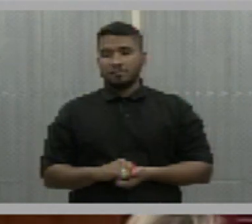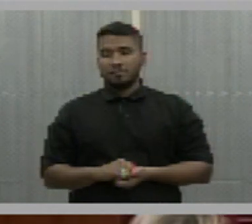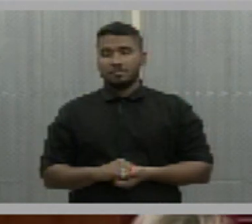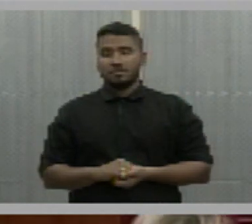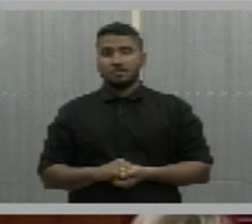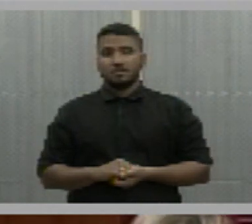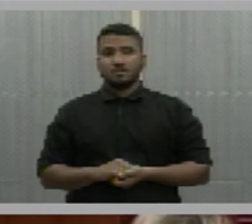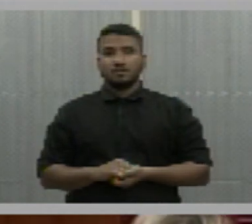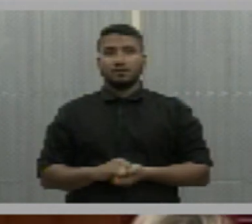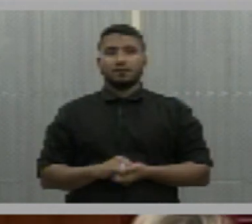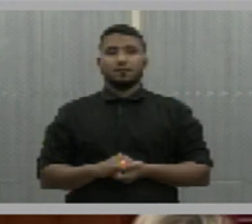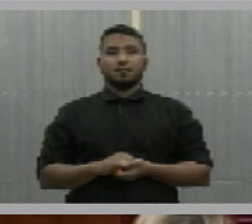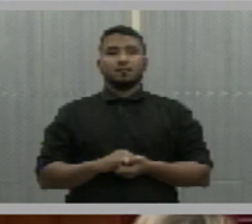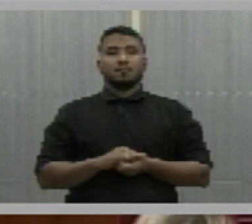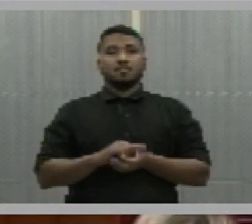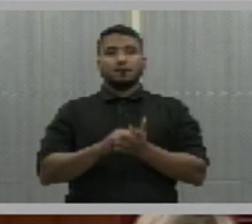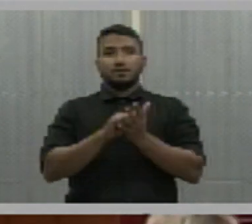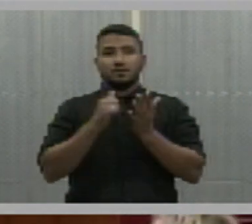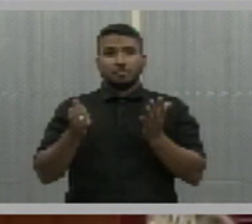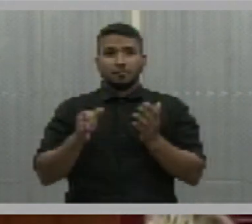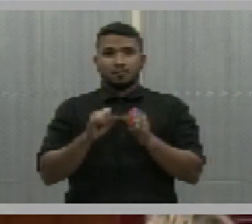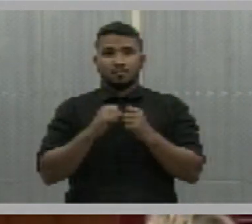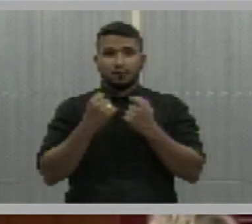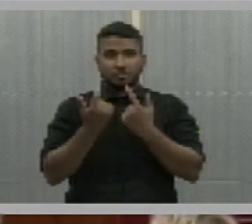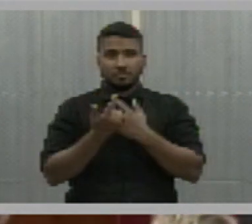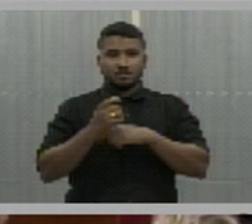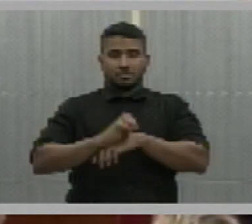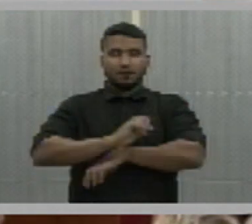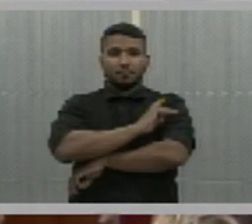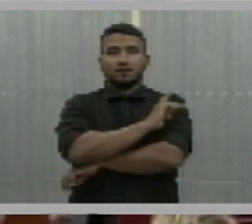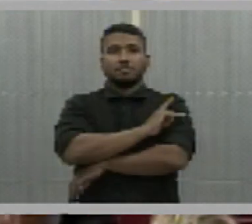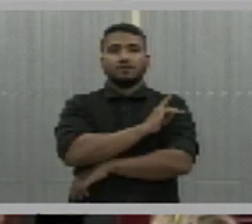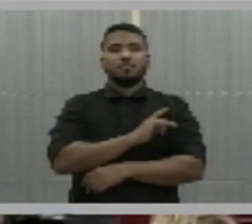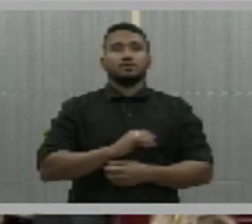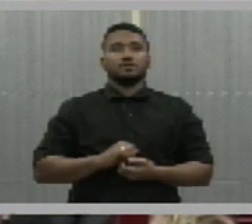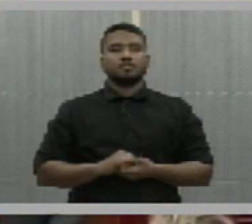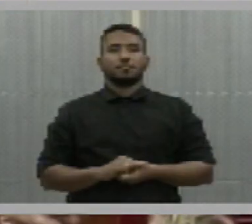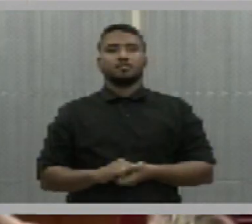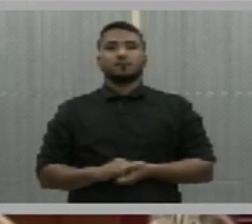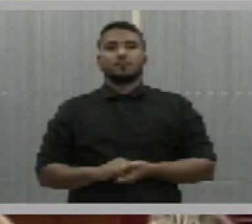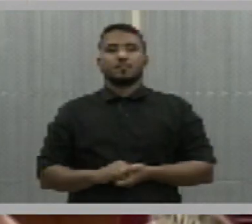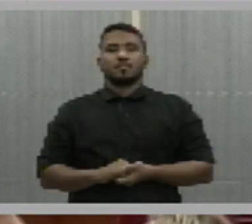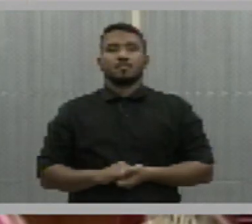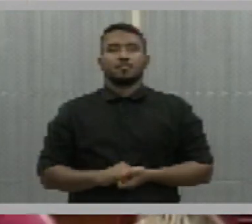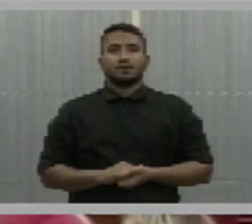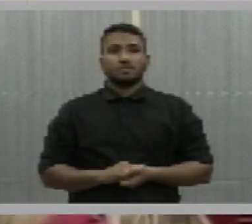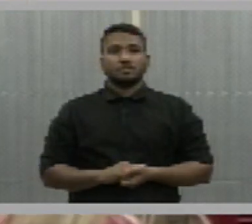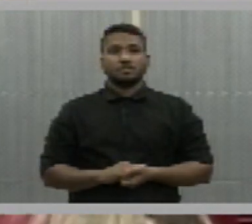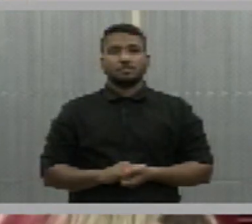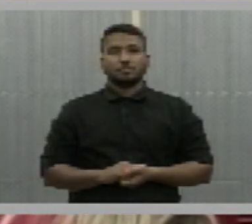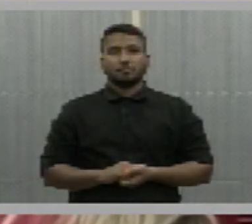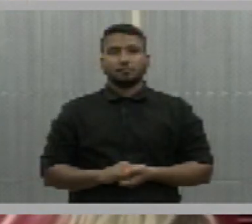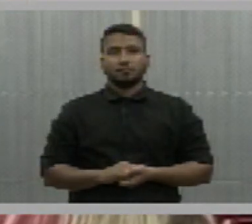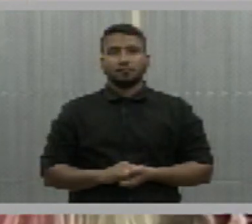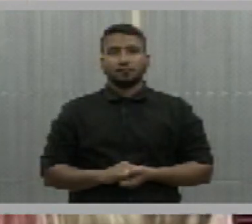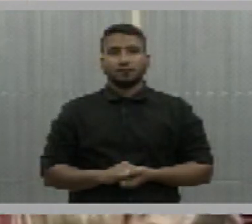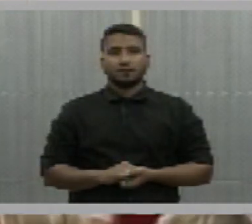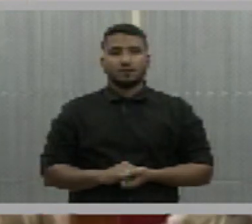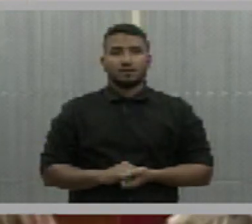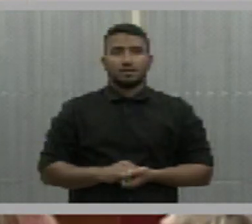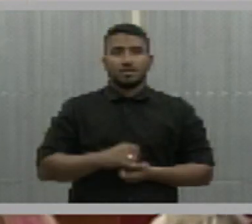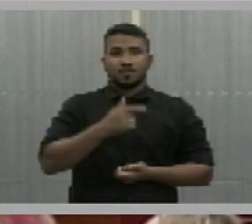Ata da 8ª sessão ordinária da 1ª sessão legislativa da 20ª legislatura da Assembleia Legislativa do Estado do Piauí.